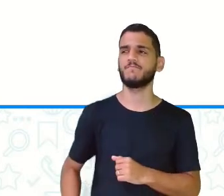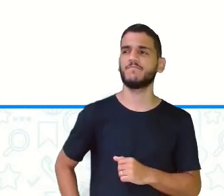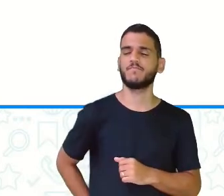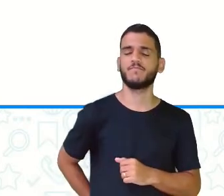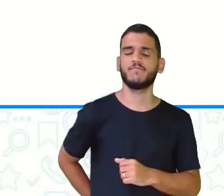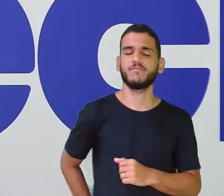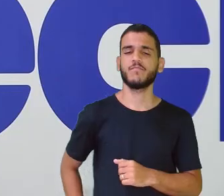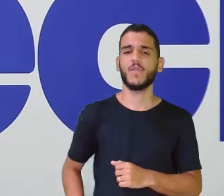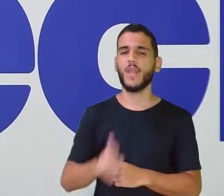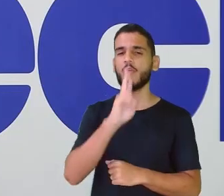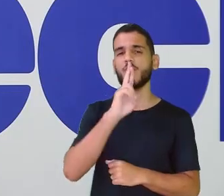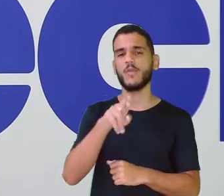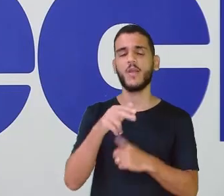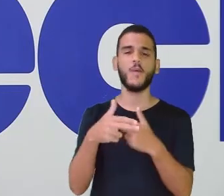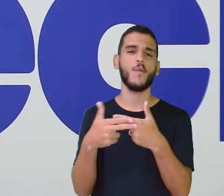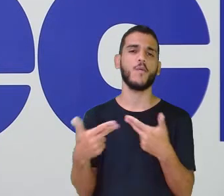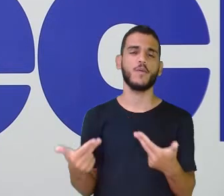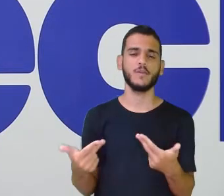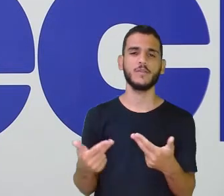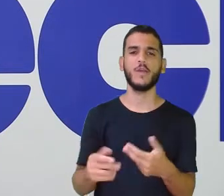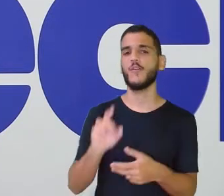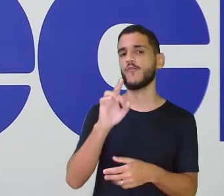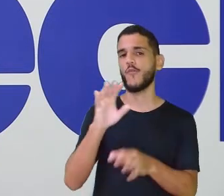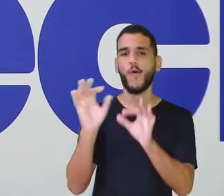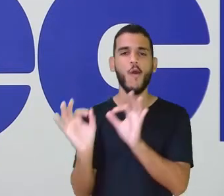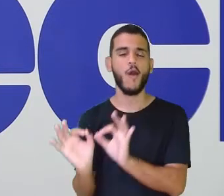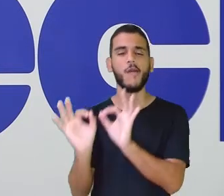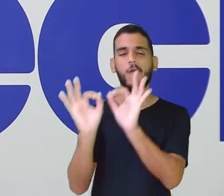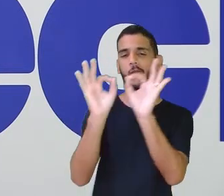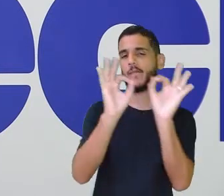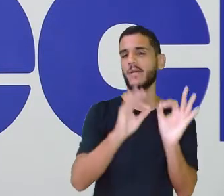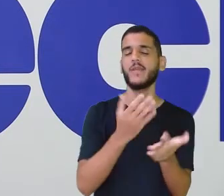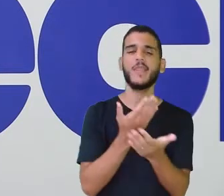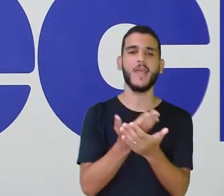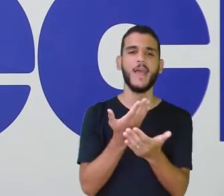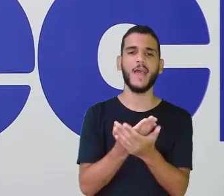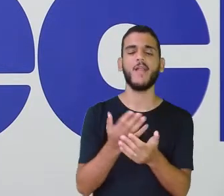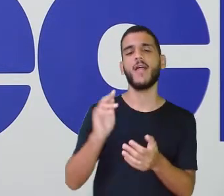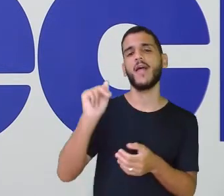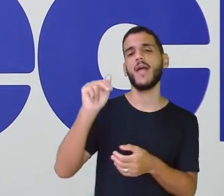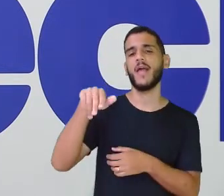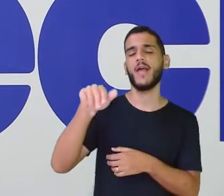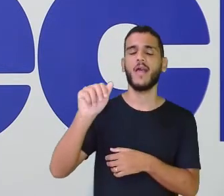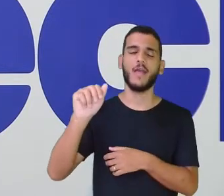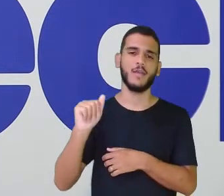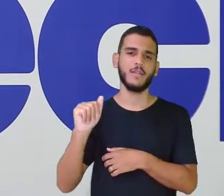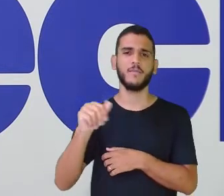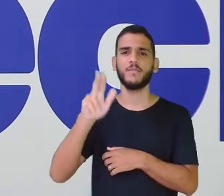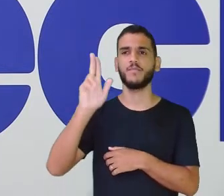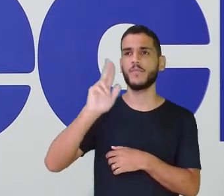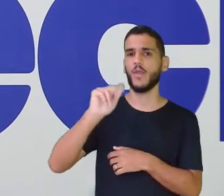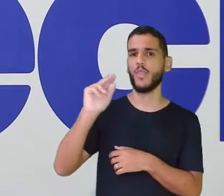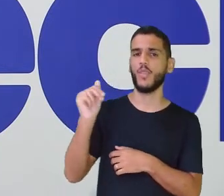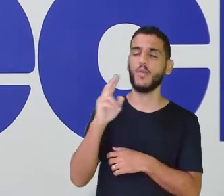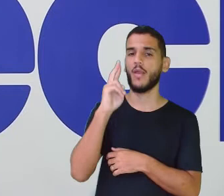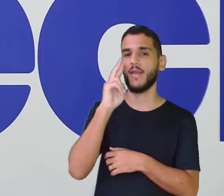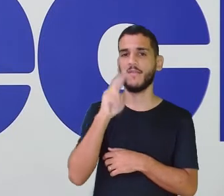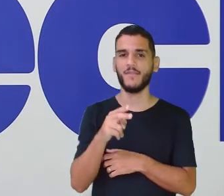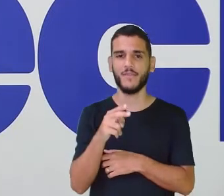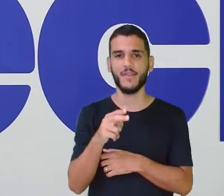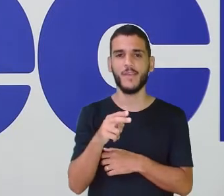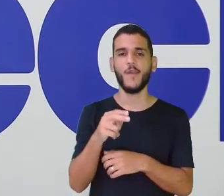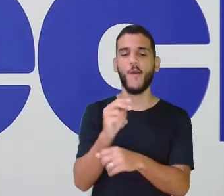Mauricéia? Eles estão aqui acompanhando sua aula. A Ana disse que nunca viu um polvo e se visse